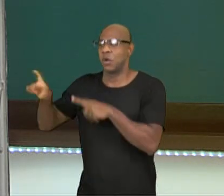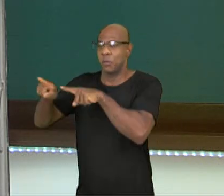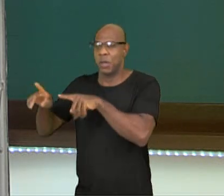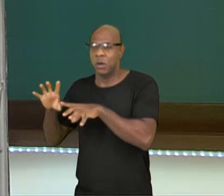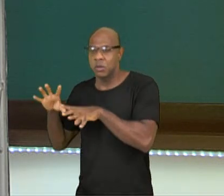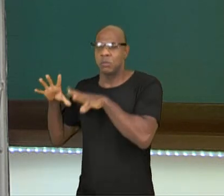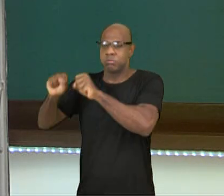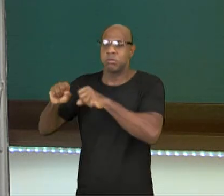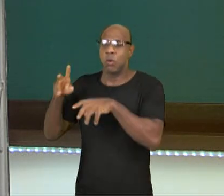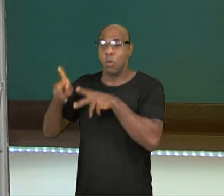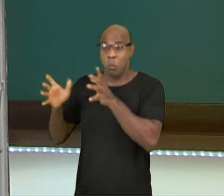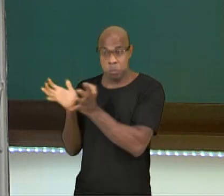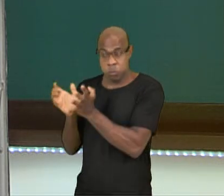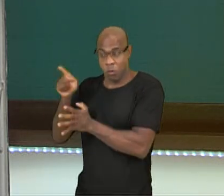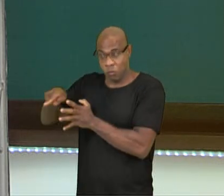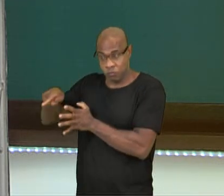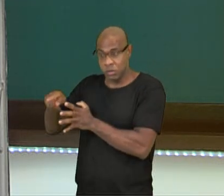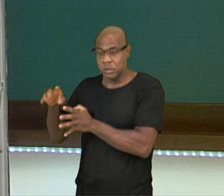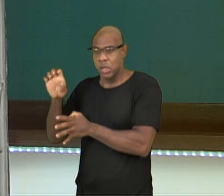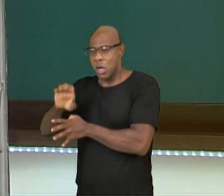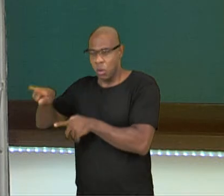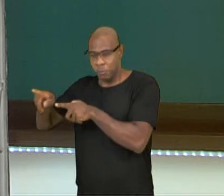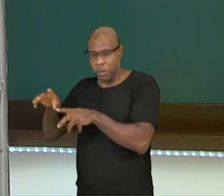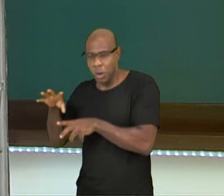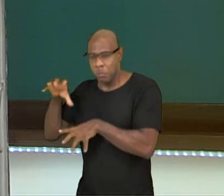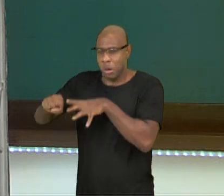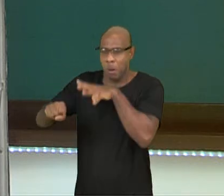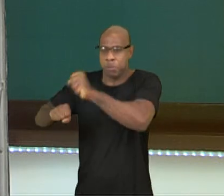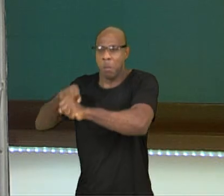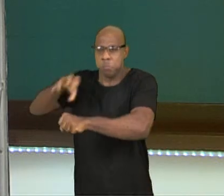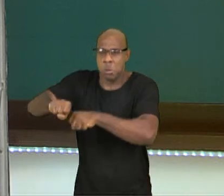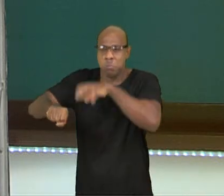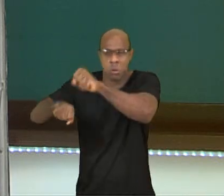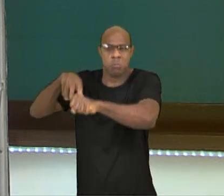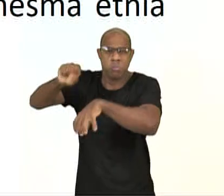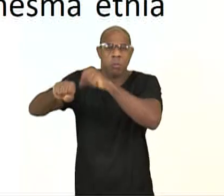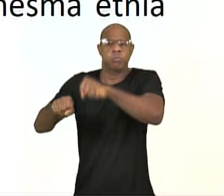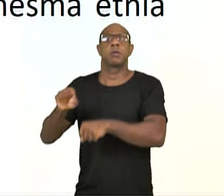europeia, tá? Dessa entrada aí brusca.